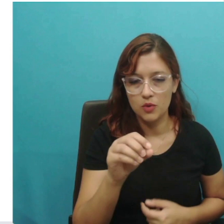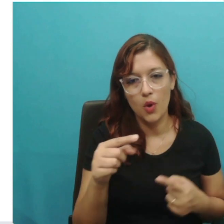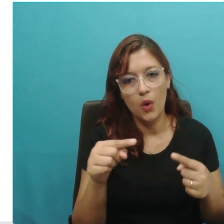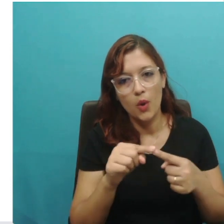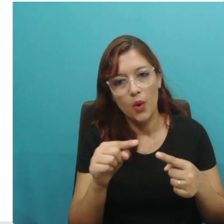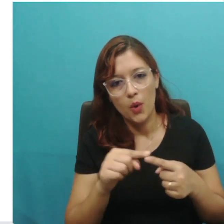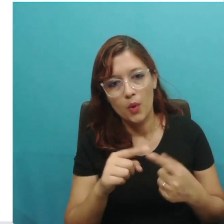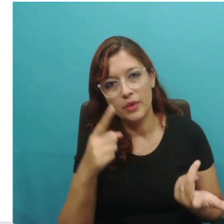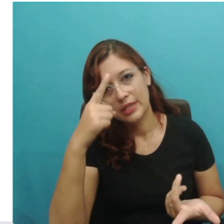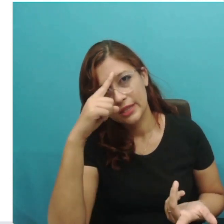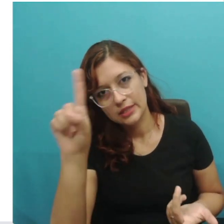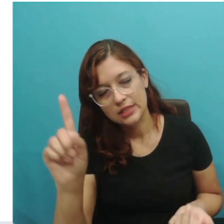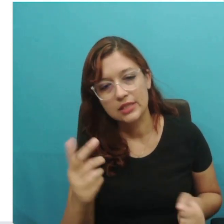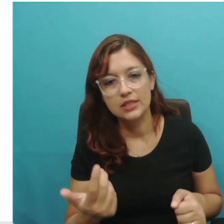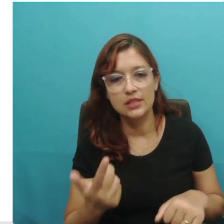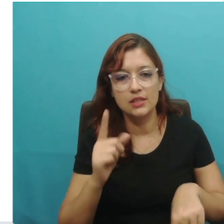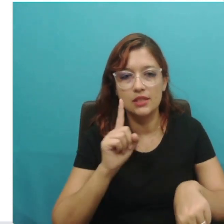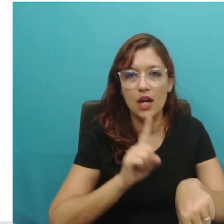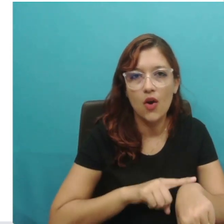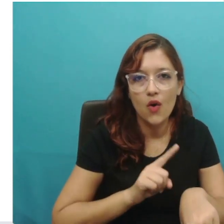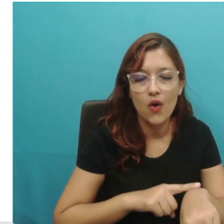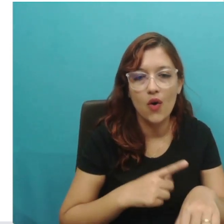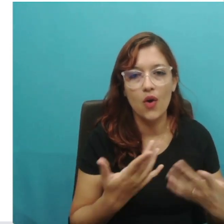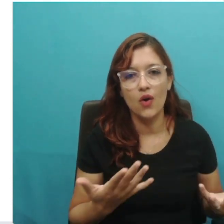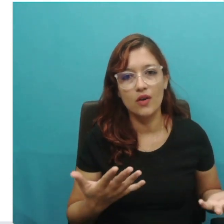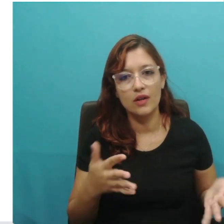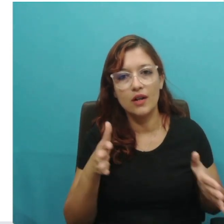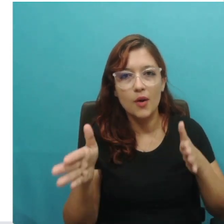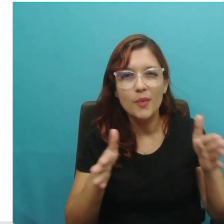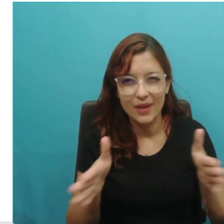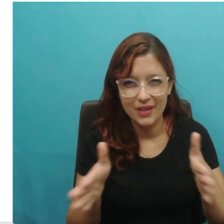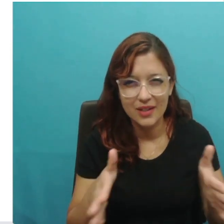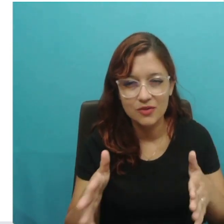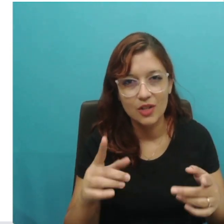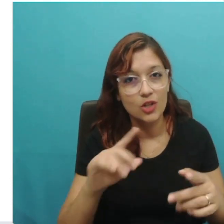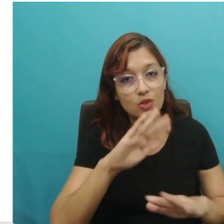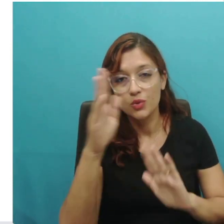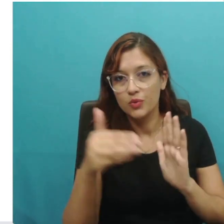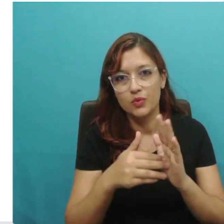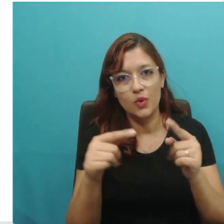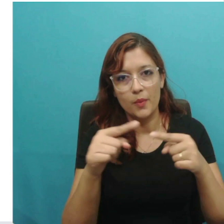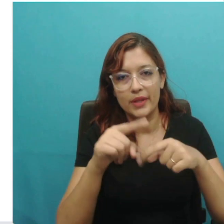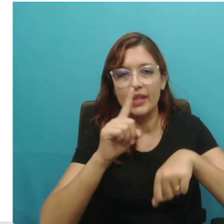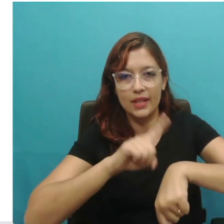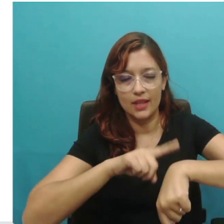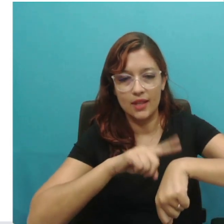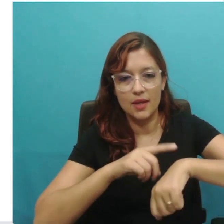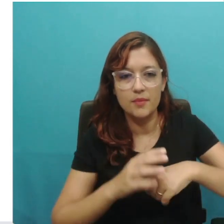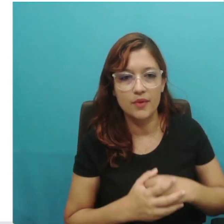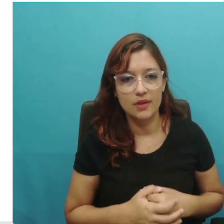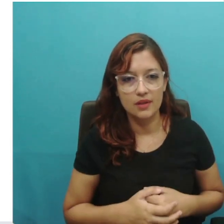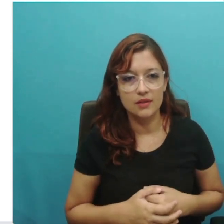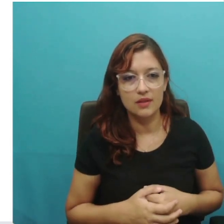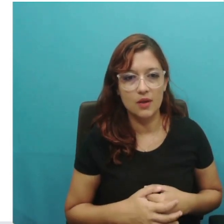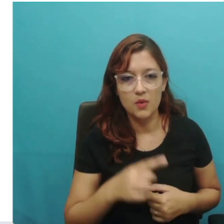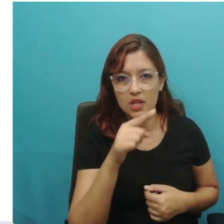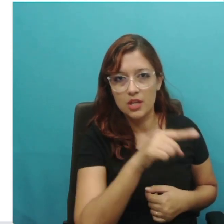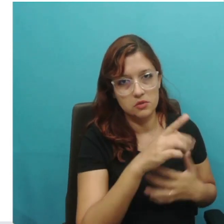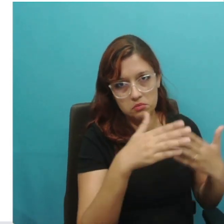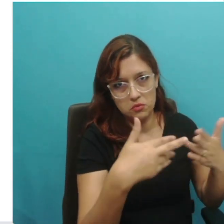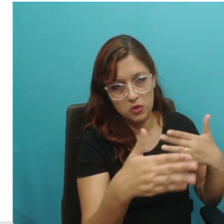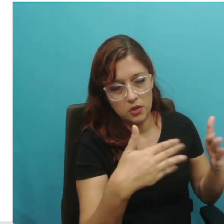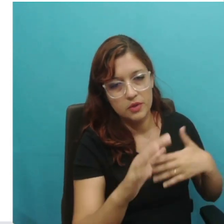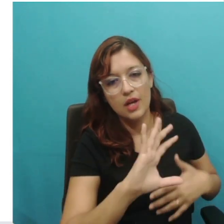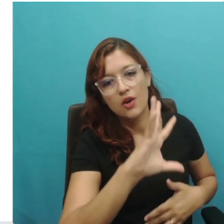Esse quando tem um sentido do momento, na hora, no período, num dia,